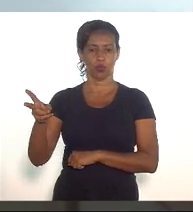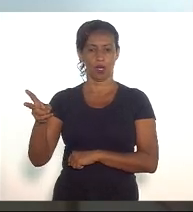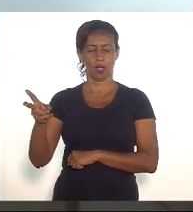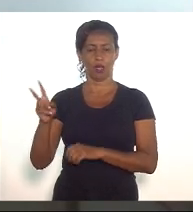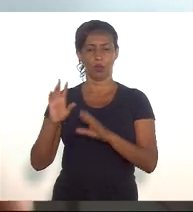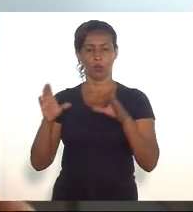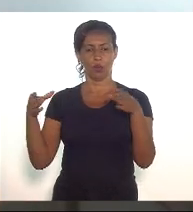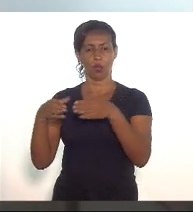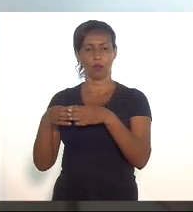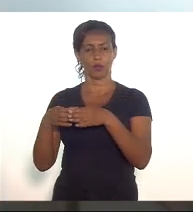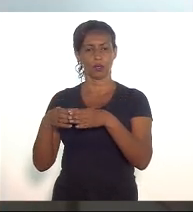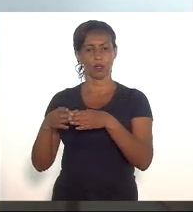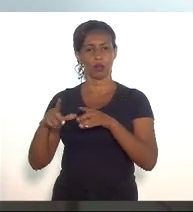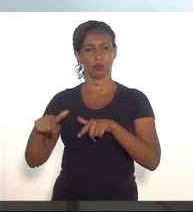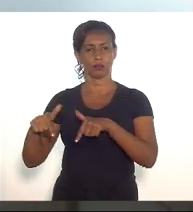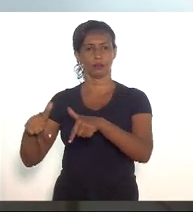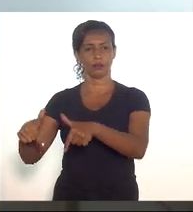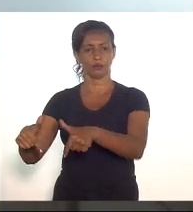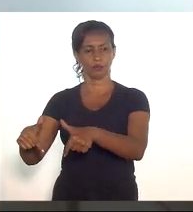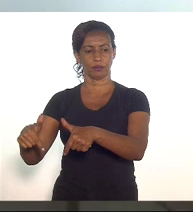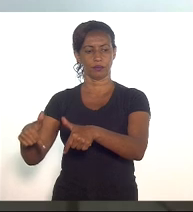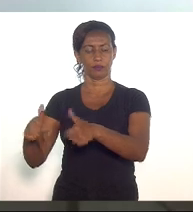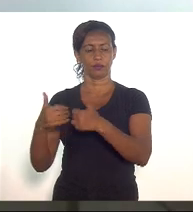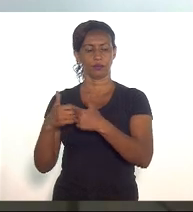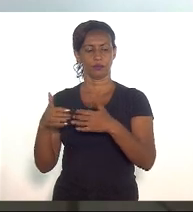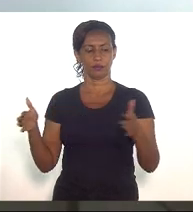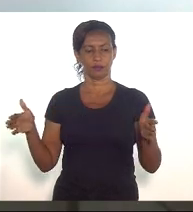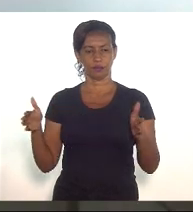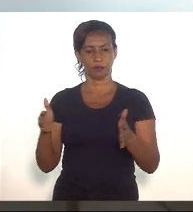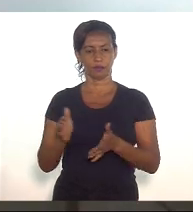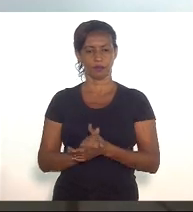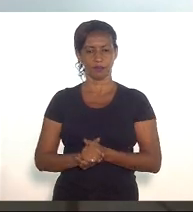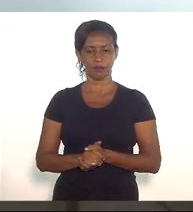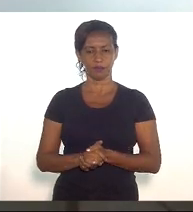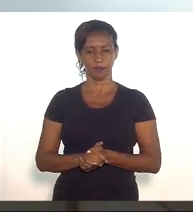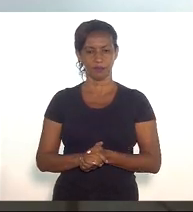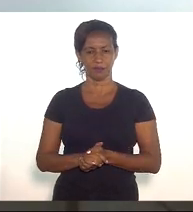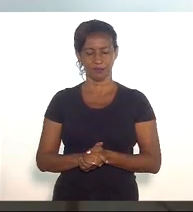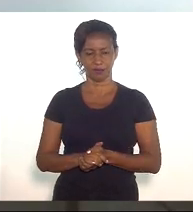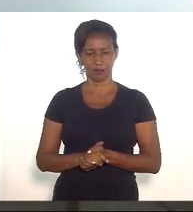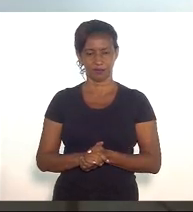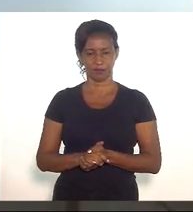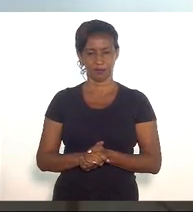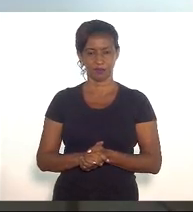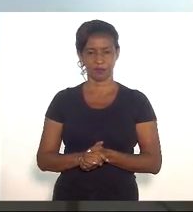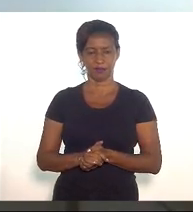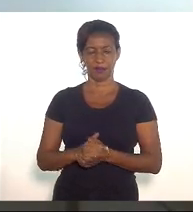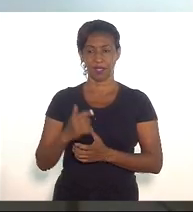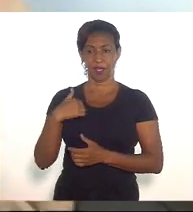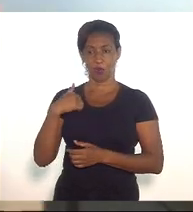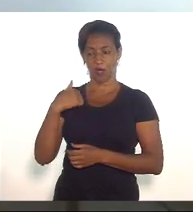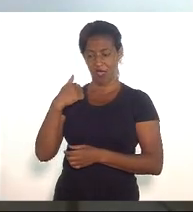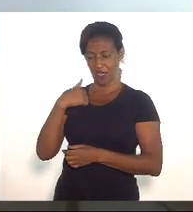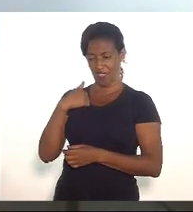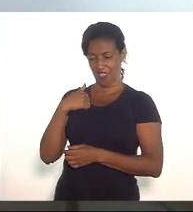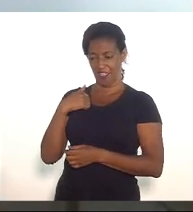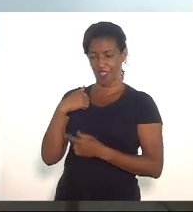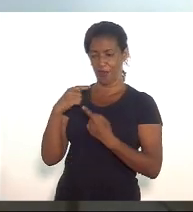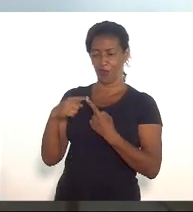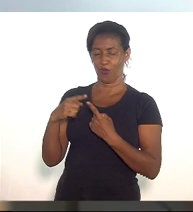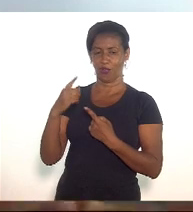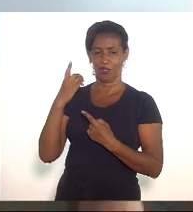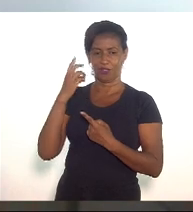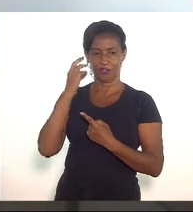comissão funcionando, abrindo o plenário. Até porque eu e deputada Marta Rocha, deputado Valdec,